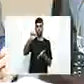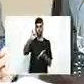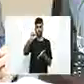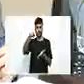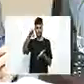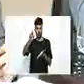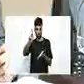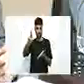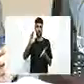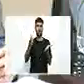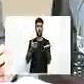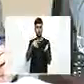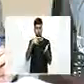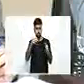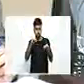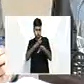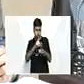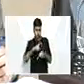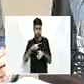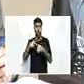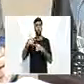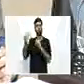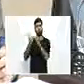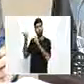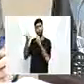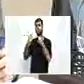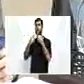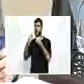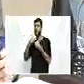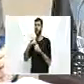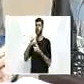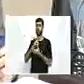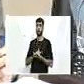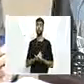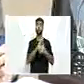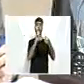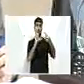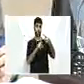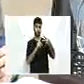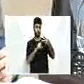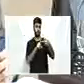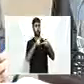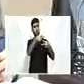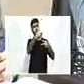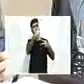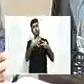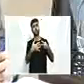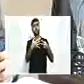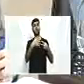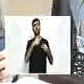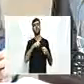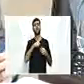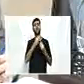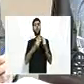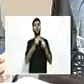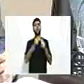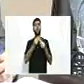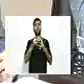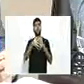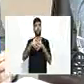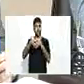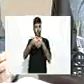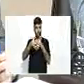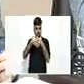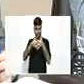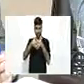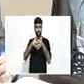tenho tido algumas reclamações com relação a isso segundo ponto você disse aí que o caminhão quando passa